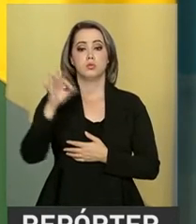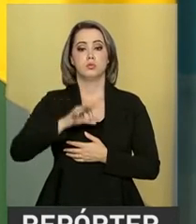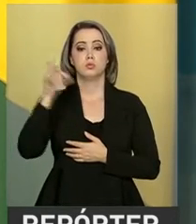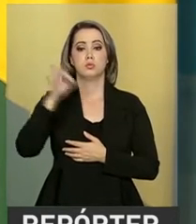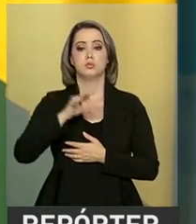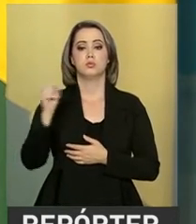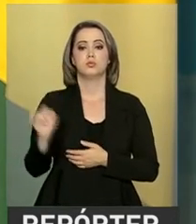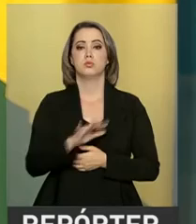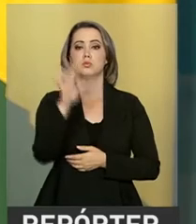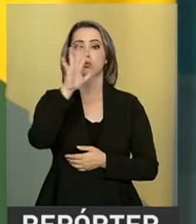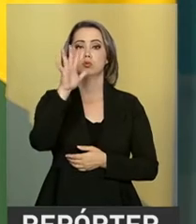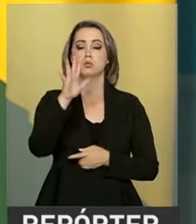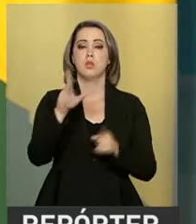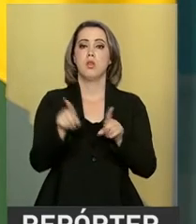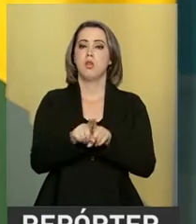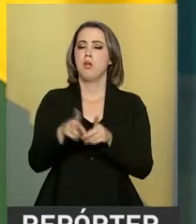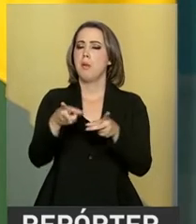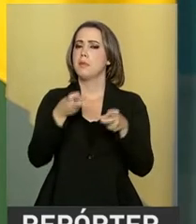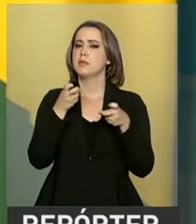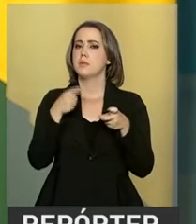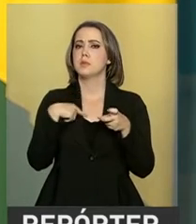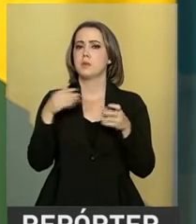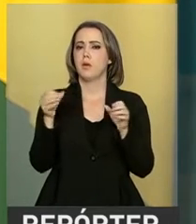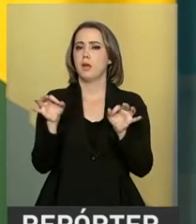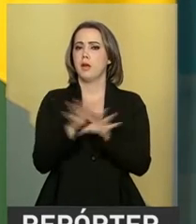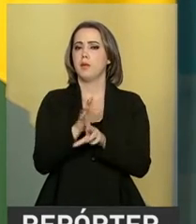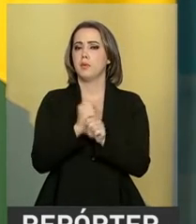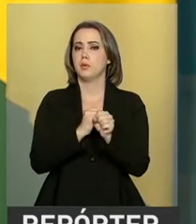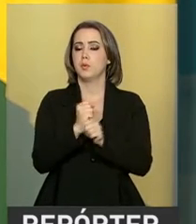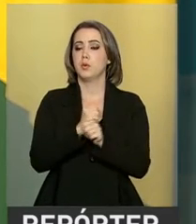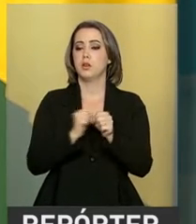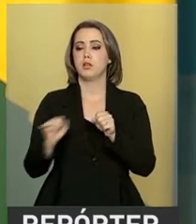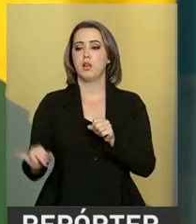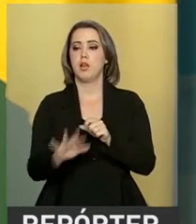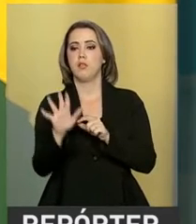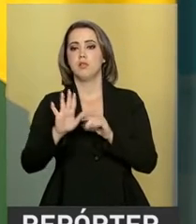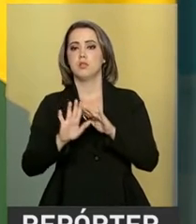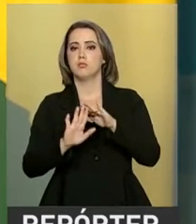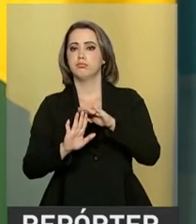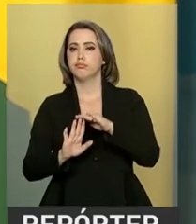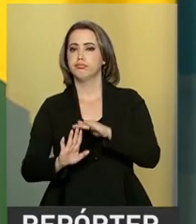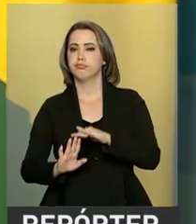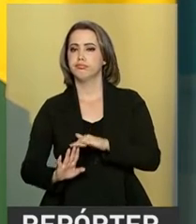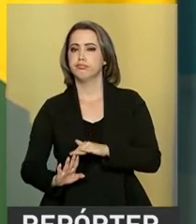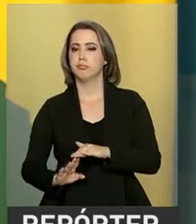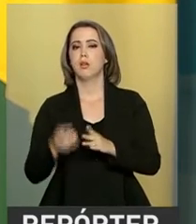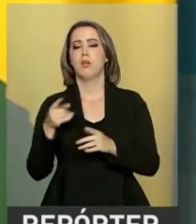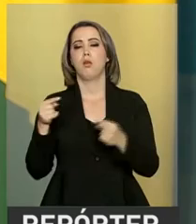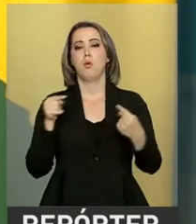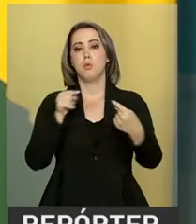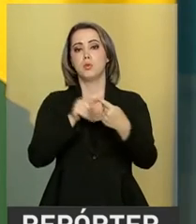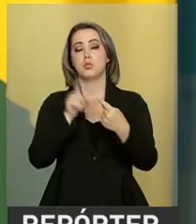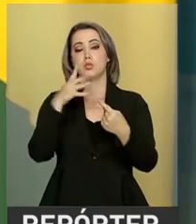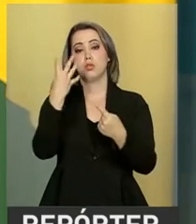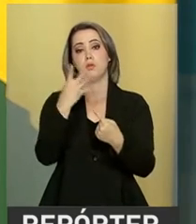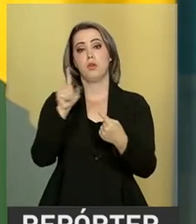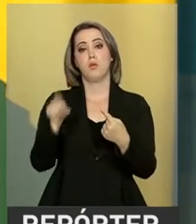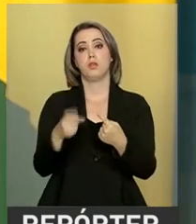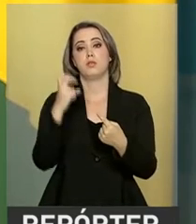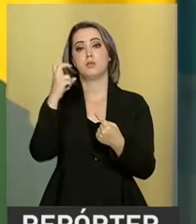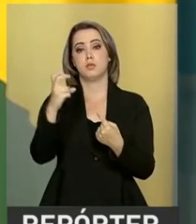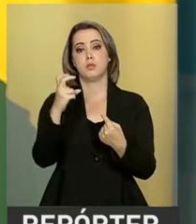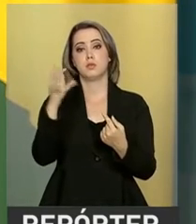a previsão é que o final do ano ela esteja bem abaixo do centro da meta que é 4 6 por